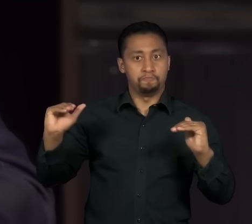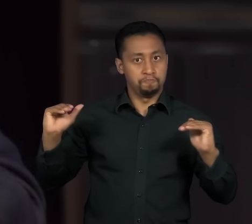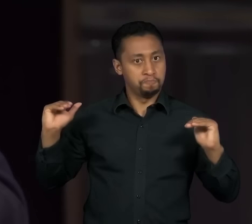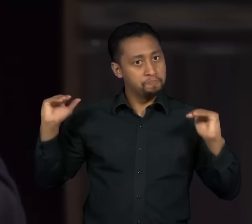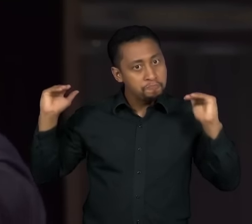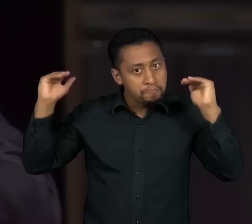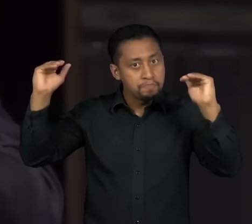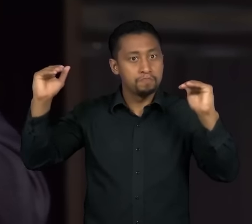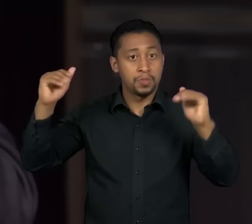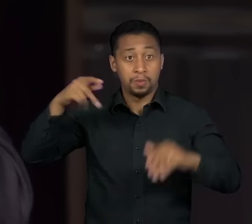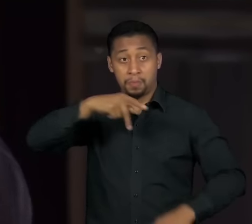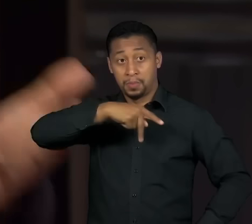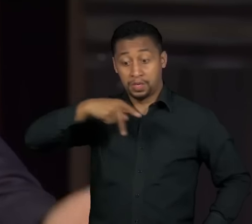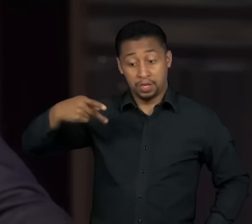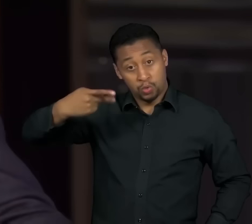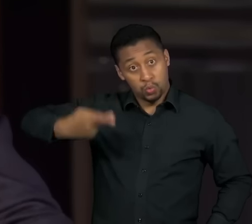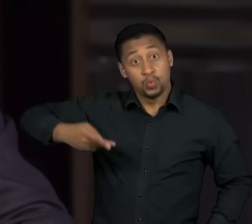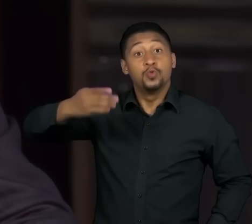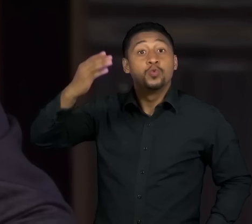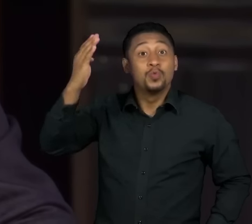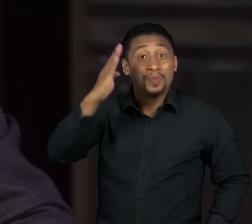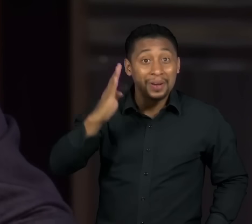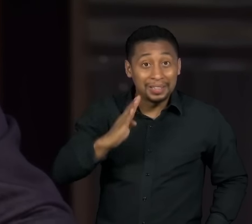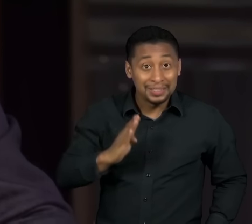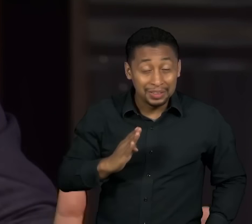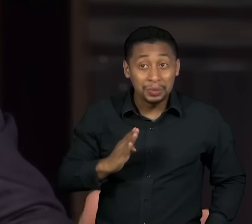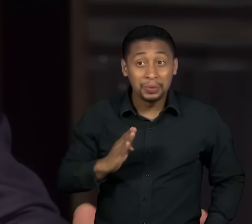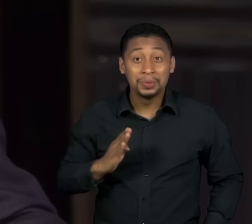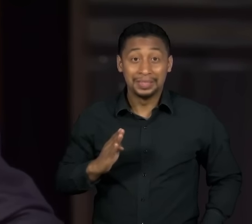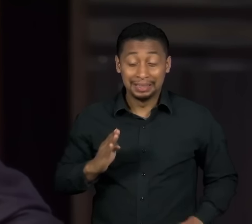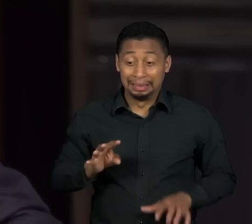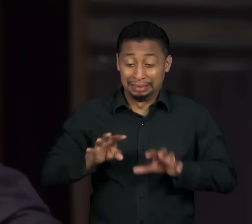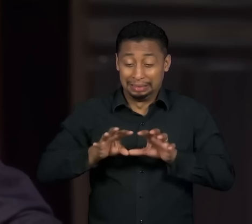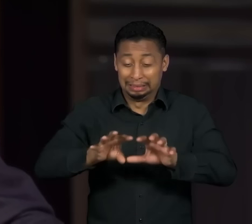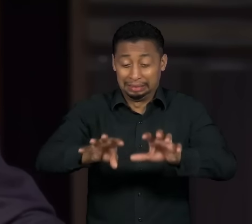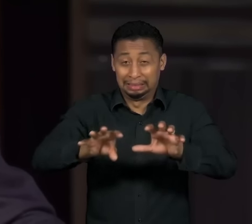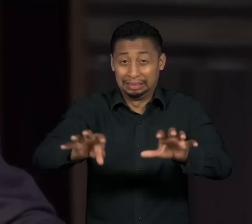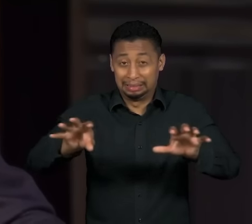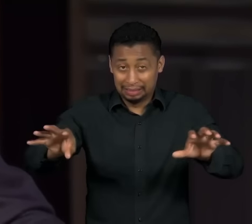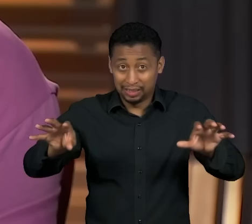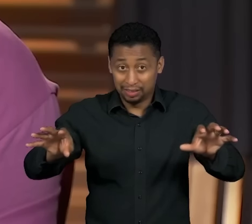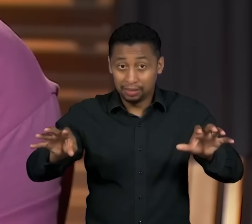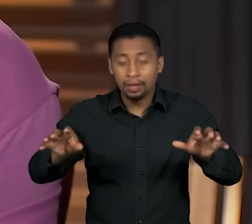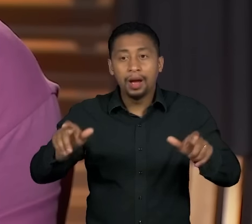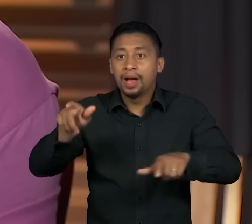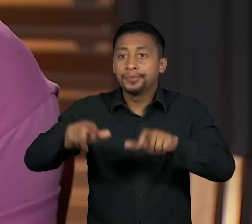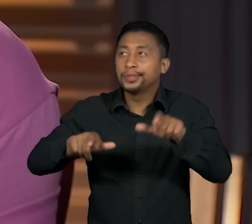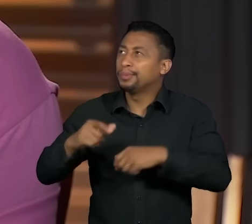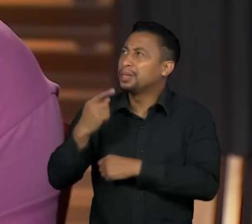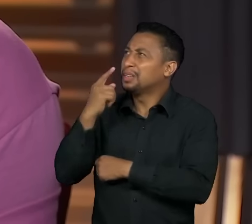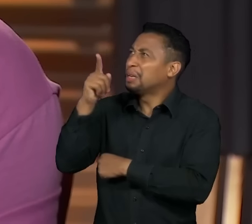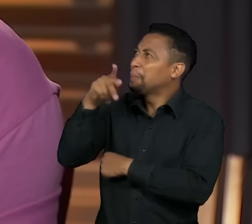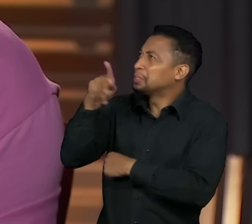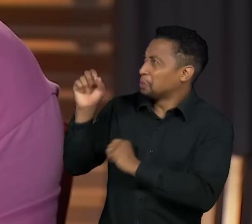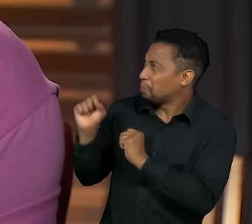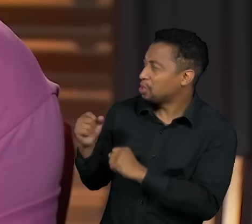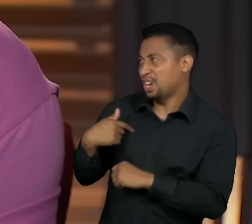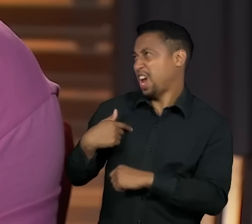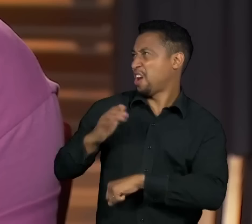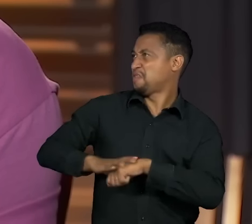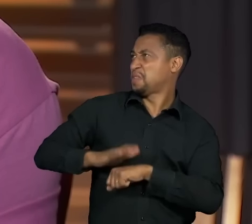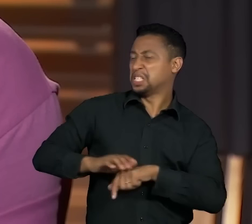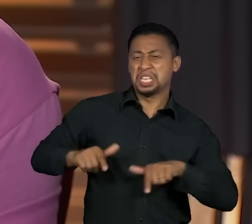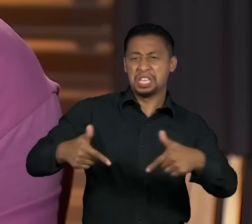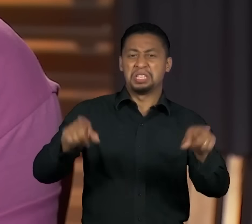presidência da República, assim, fazendo isso, autoriza todo mundo a fazer. Exatamente. Né? As pessoas se sentiram muito autorizadas